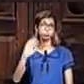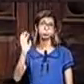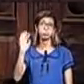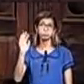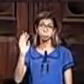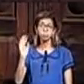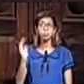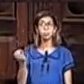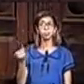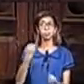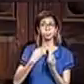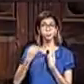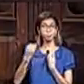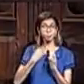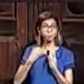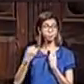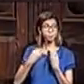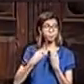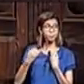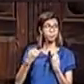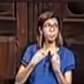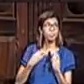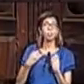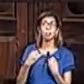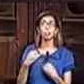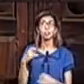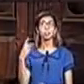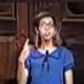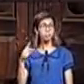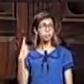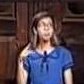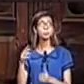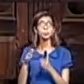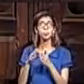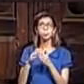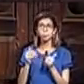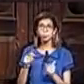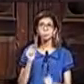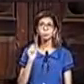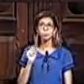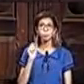informação, acredito que não vou receber, mas fiz um pedido de